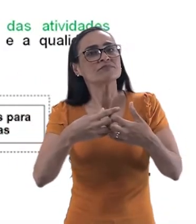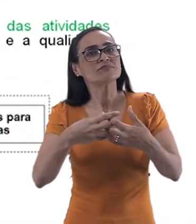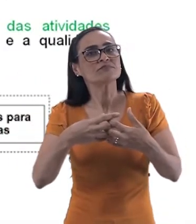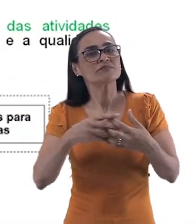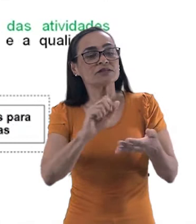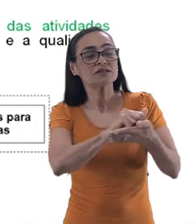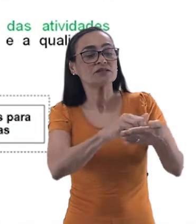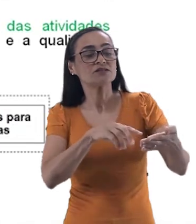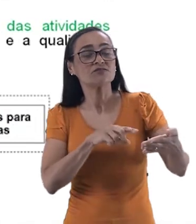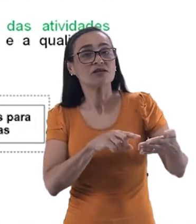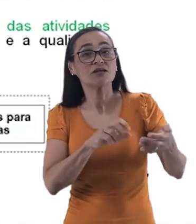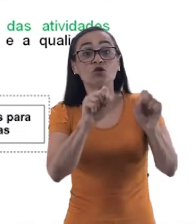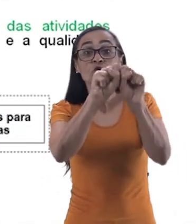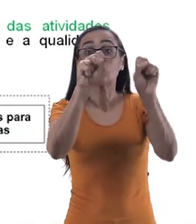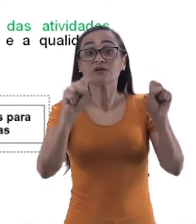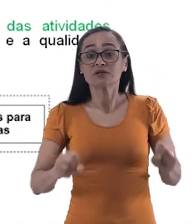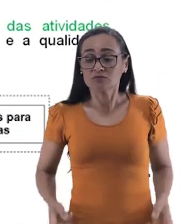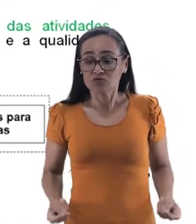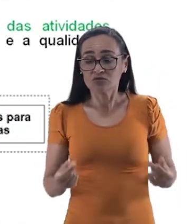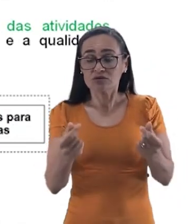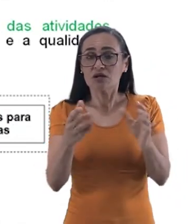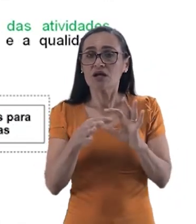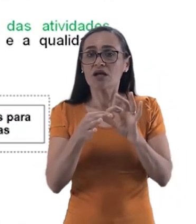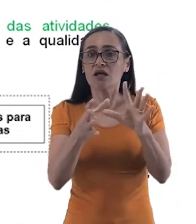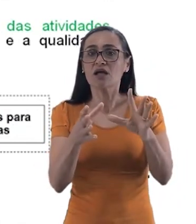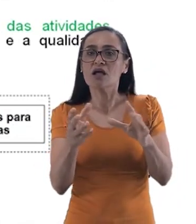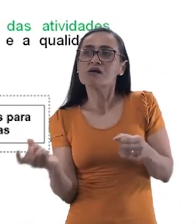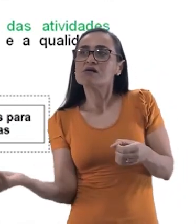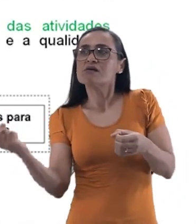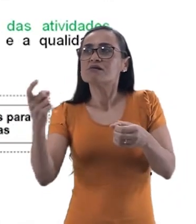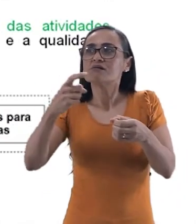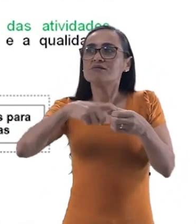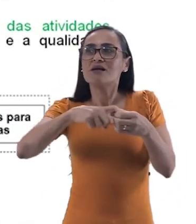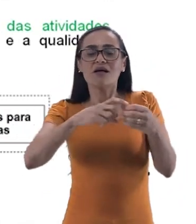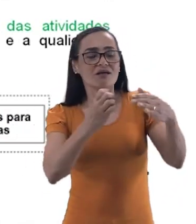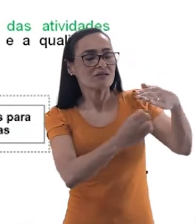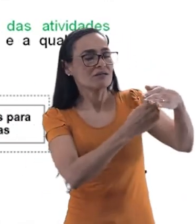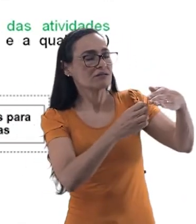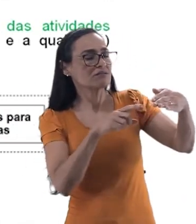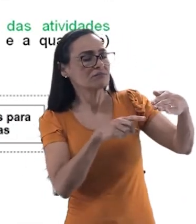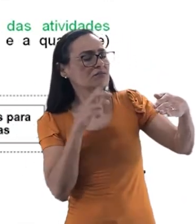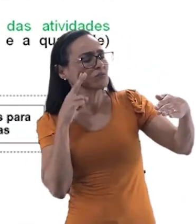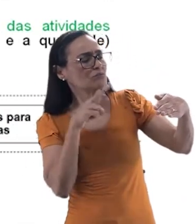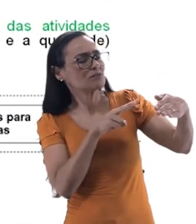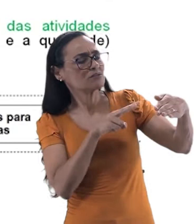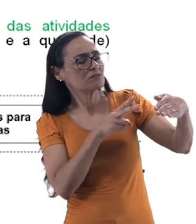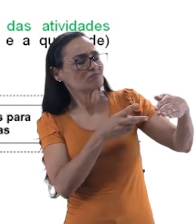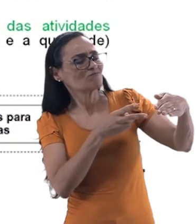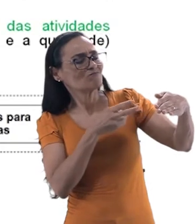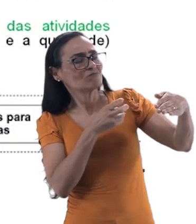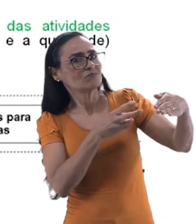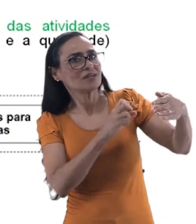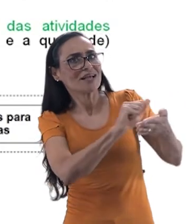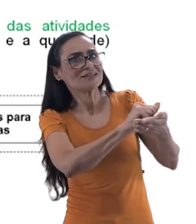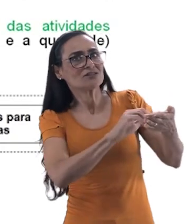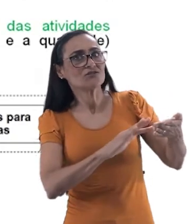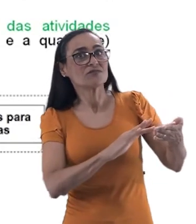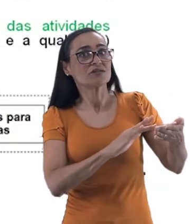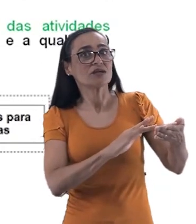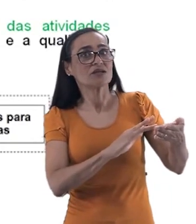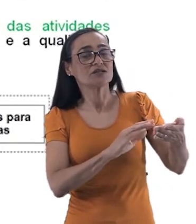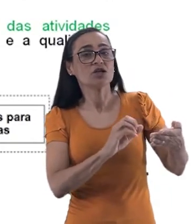em atividade, o sistema de custeio me permite retornar para a empresa e observar